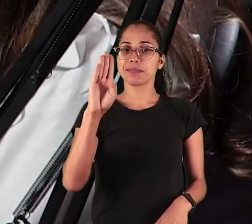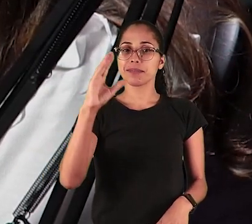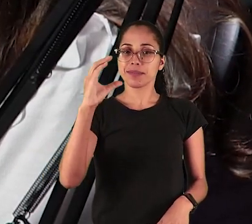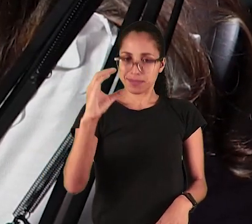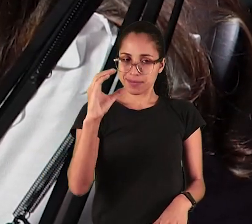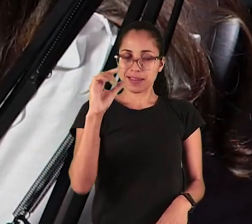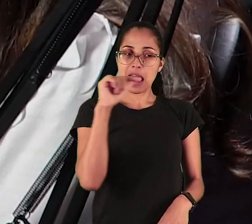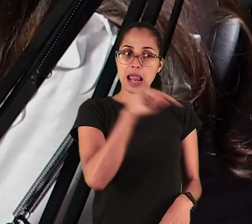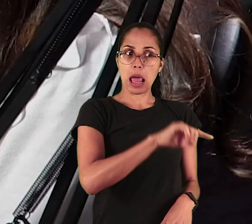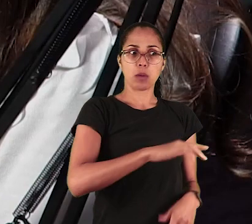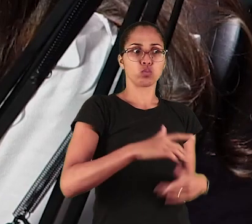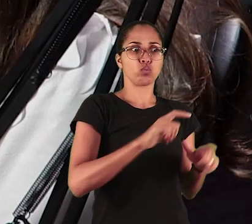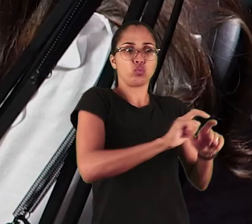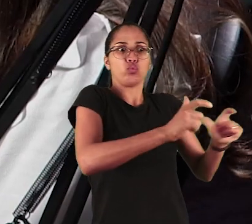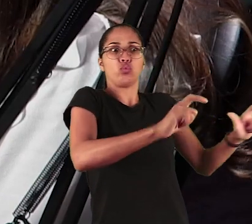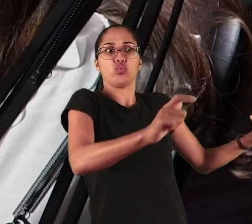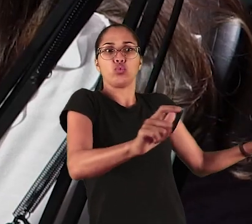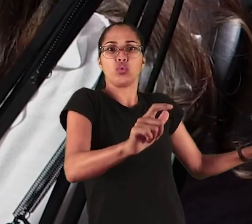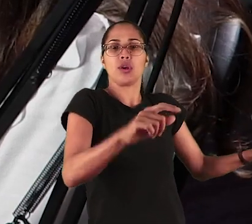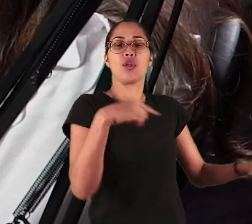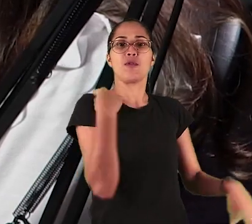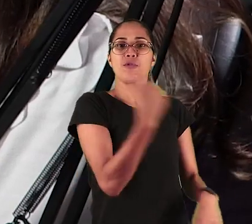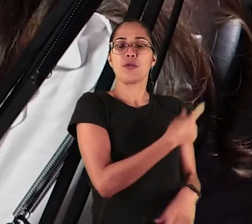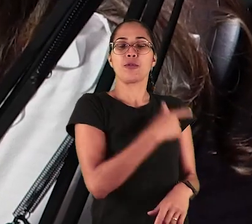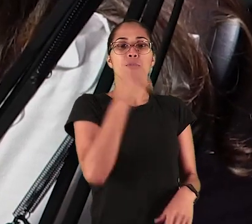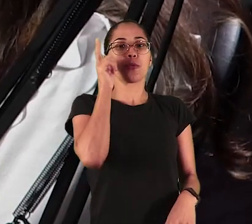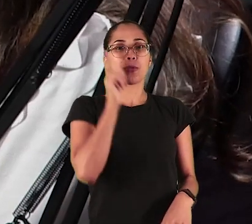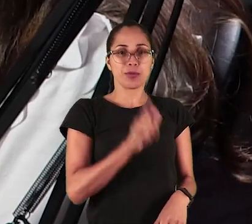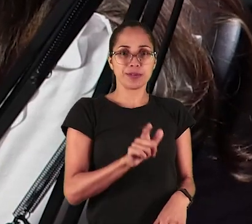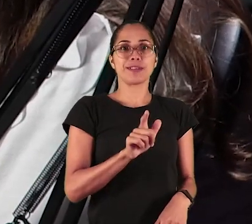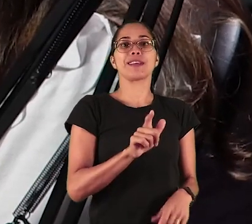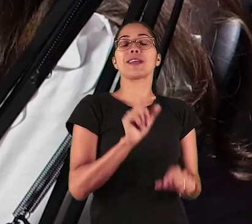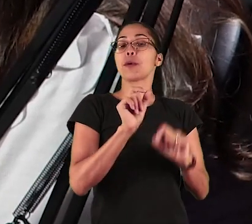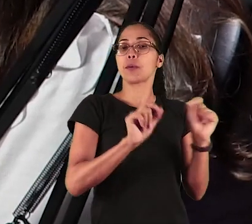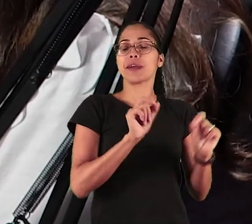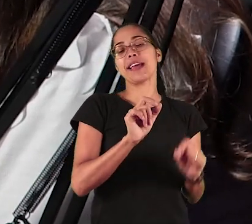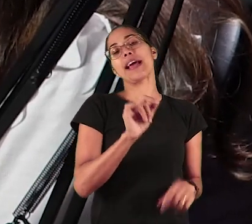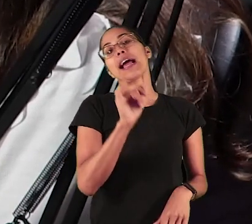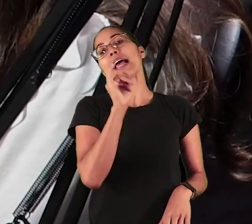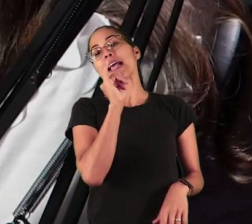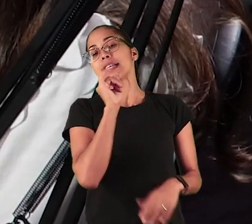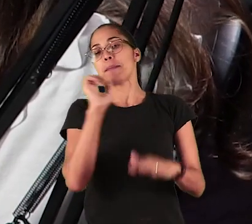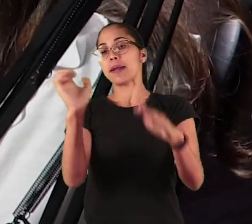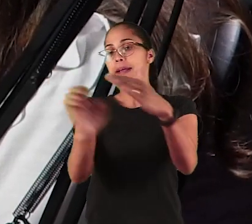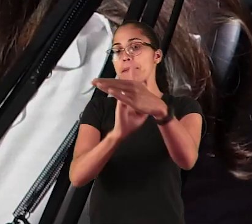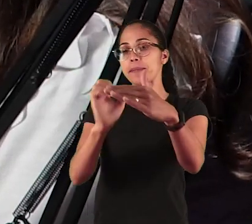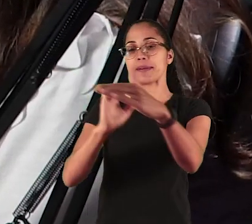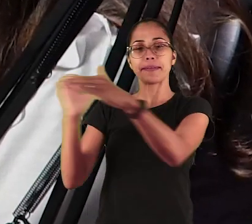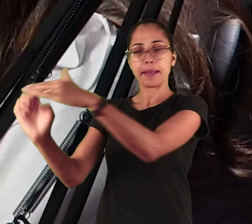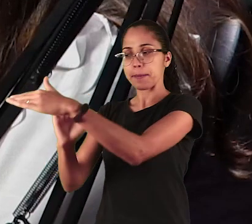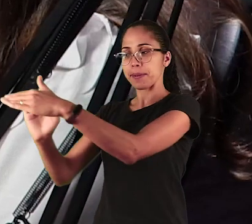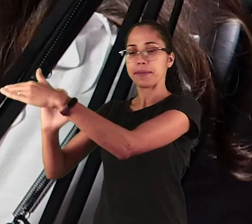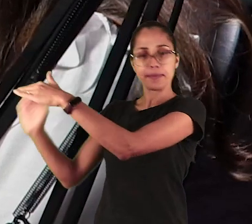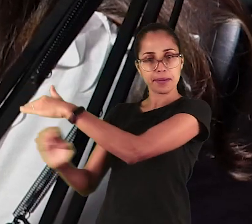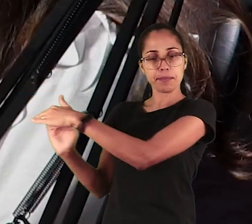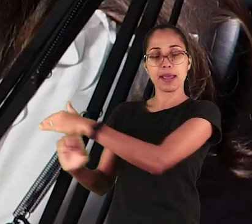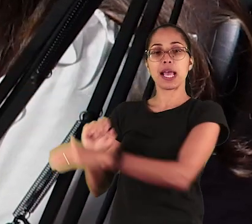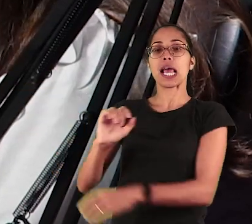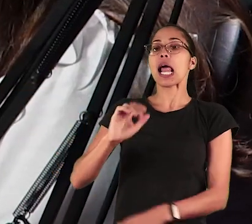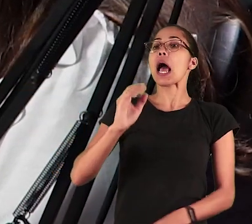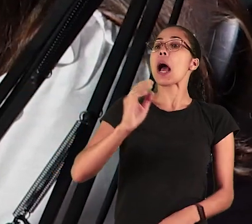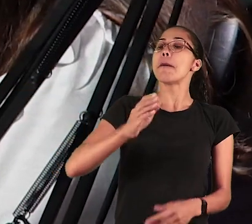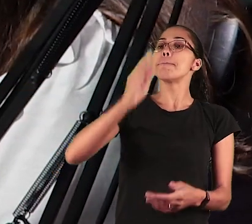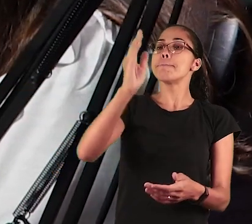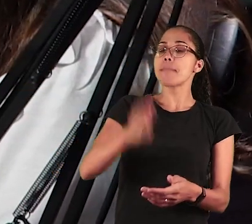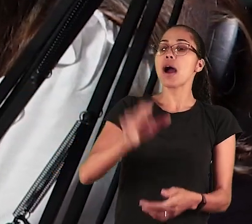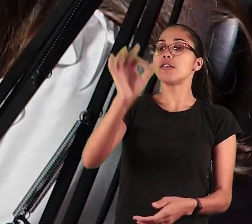a gente conseguia ter participações muito relevantes nas empresas então a gente tinha 10% da Renner 20% da Hering 5% da Arezzo e foi